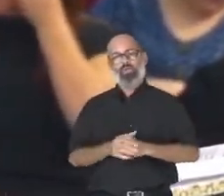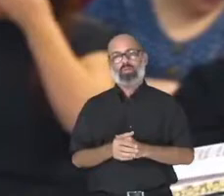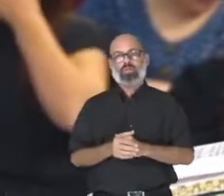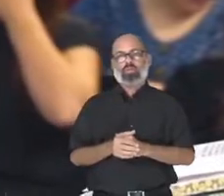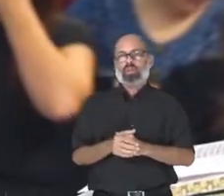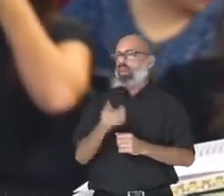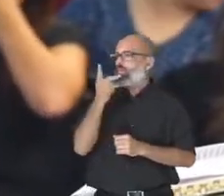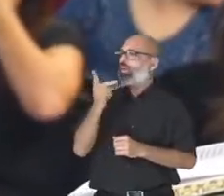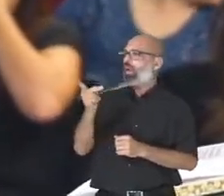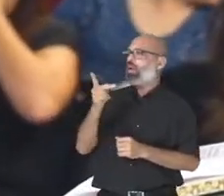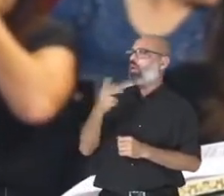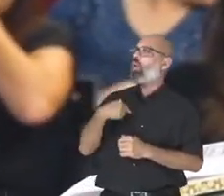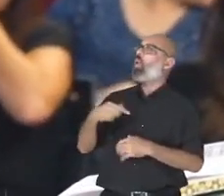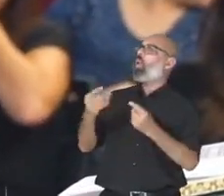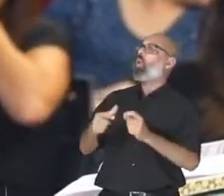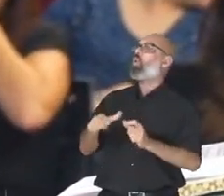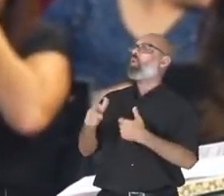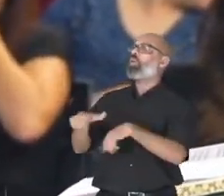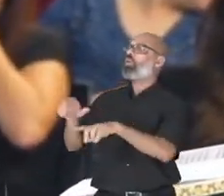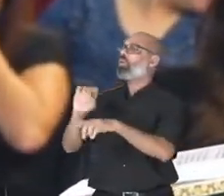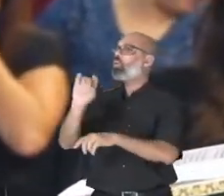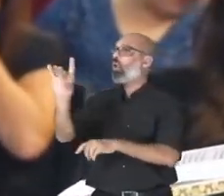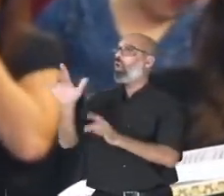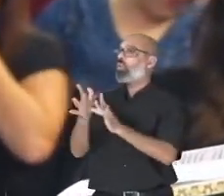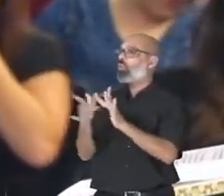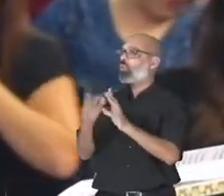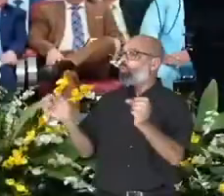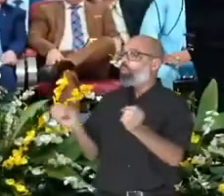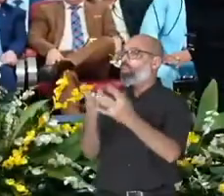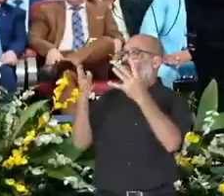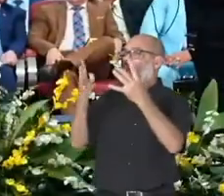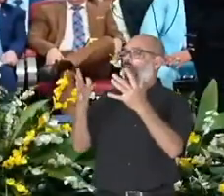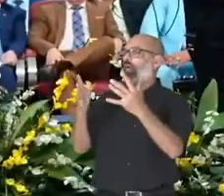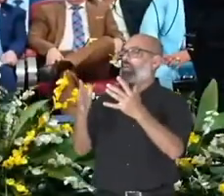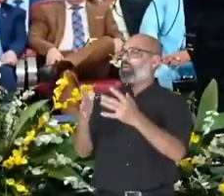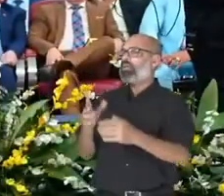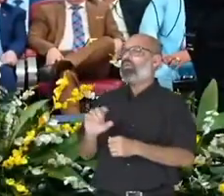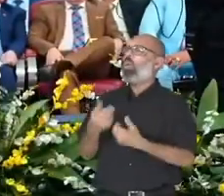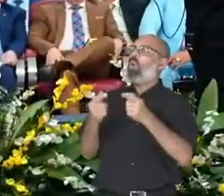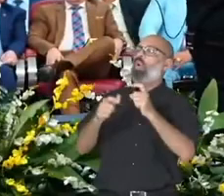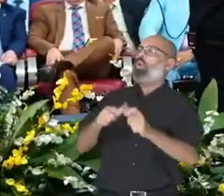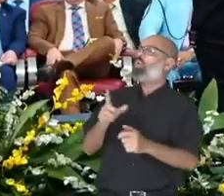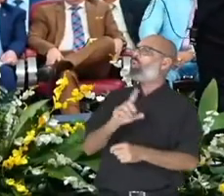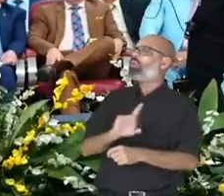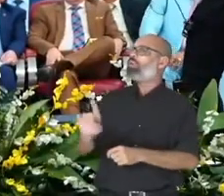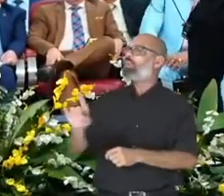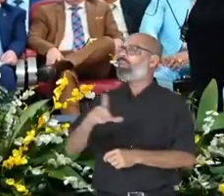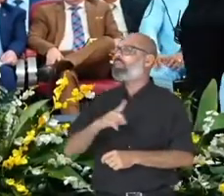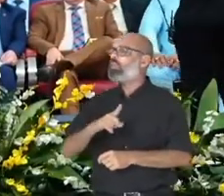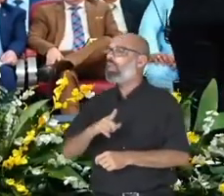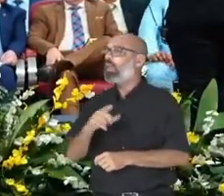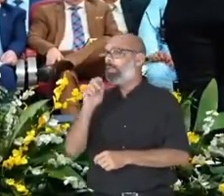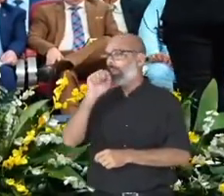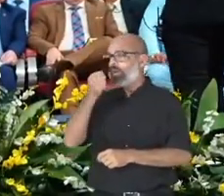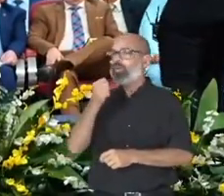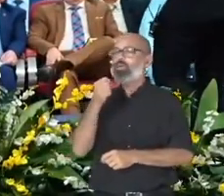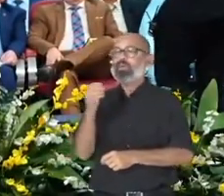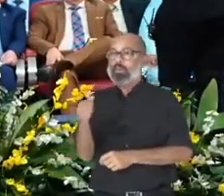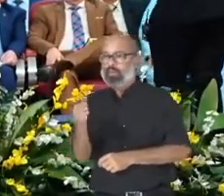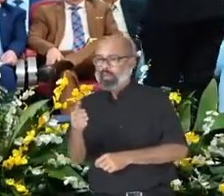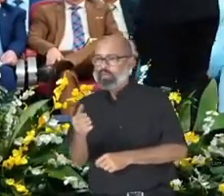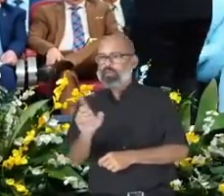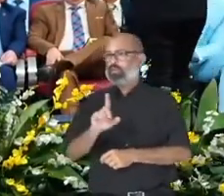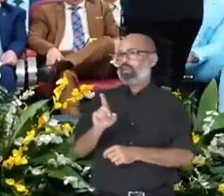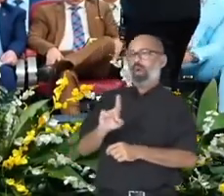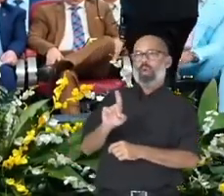Eles não disseram: para onde iremos nós se só tu faz milagres? Eles não disseram: para onde iremos nós se só tu tens pão e peixe?